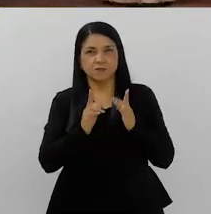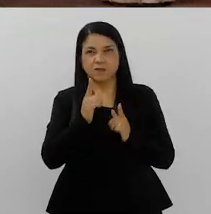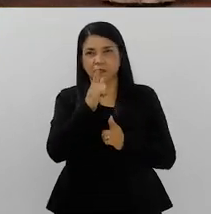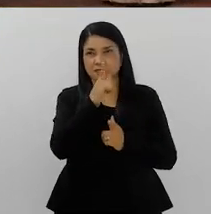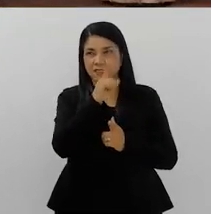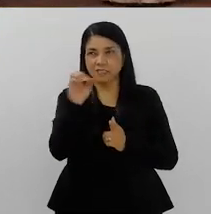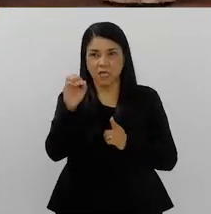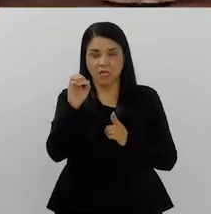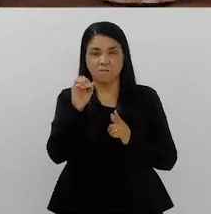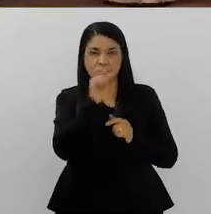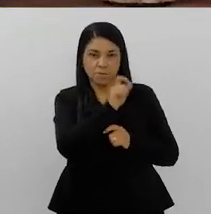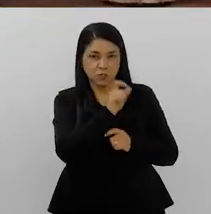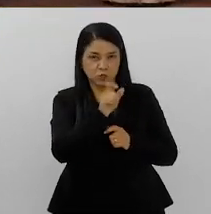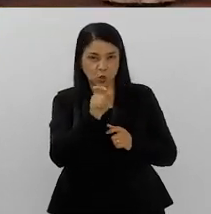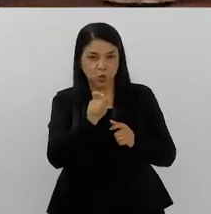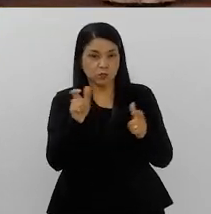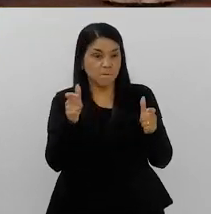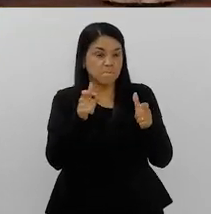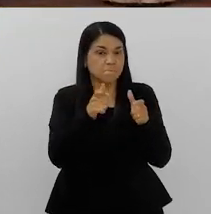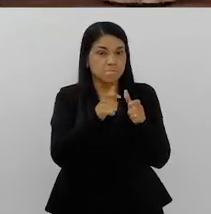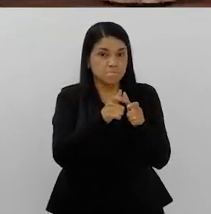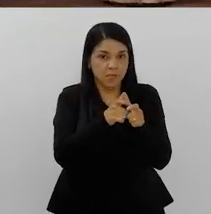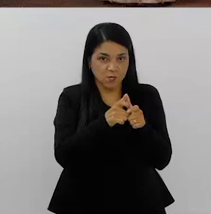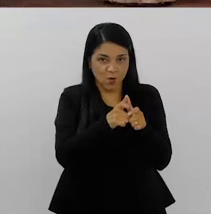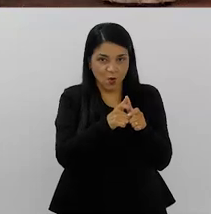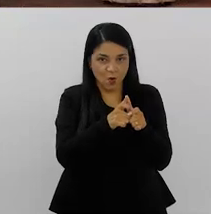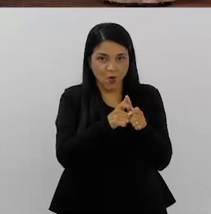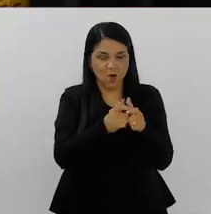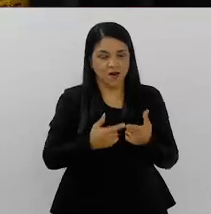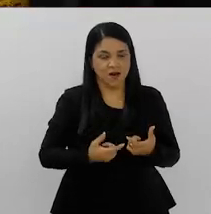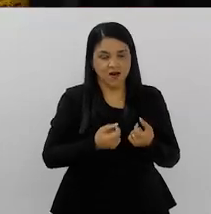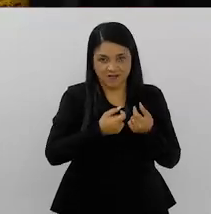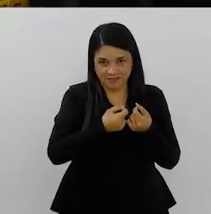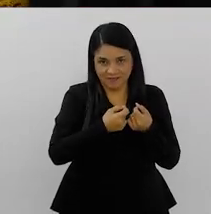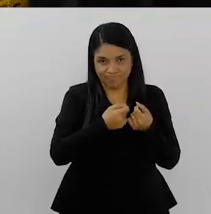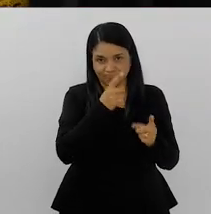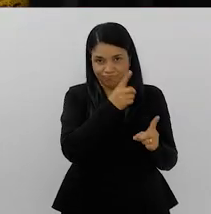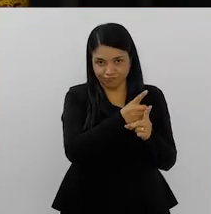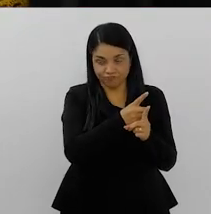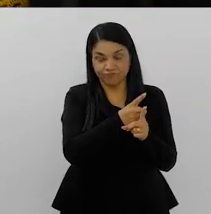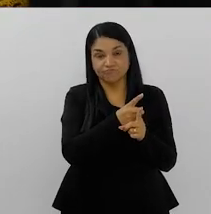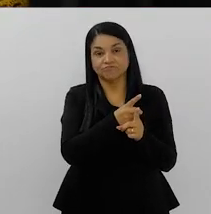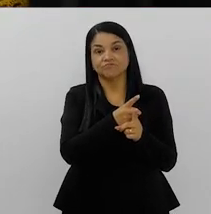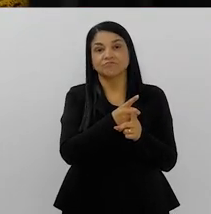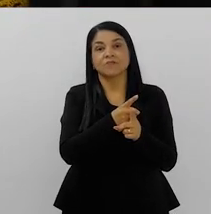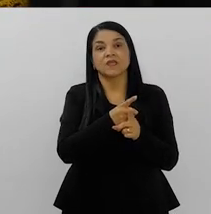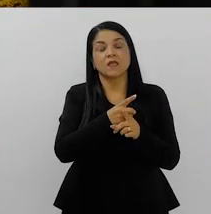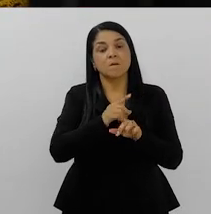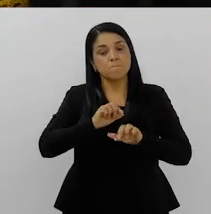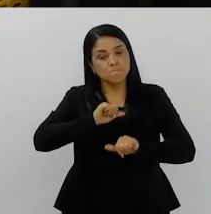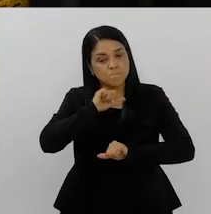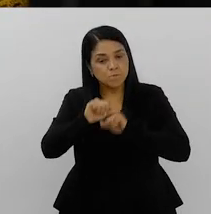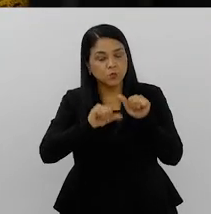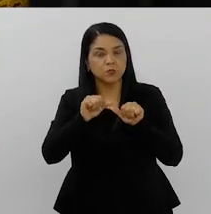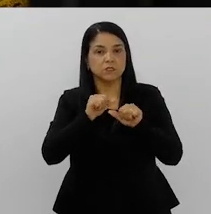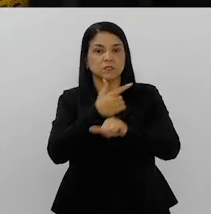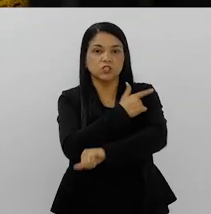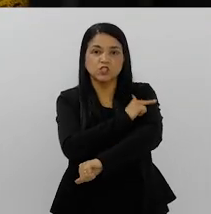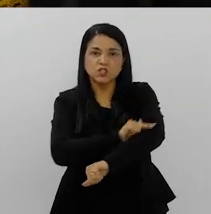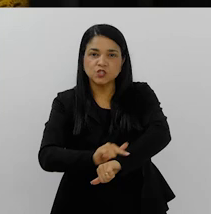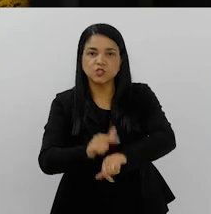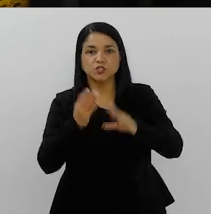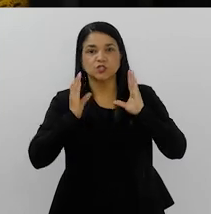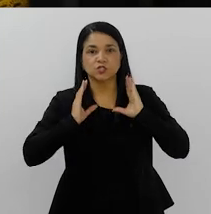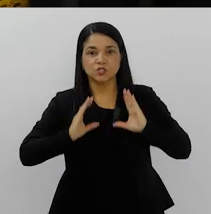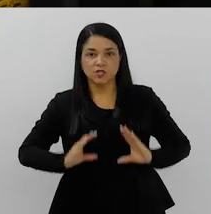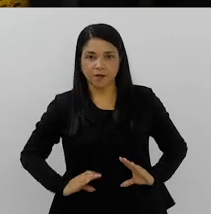100.000 habitantes menor do que uma população que não faz então isso é a prevenção primária são mudanças de hábito de vida